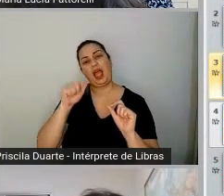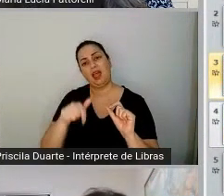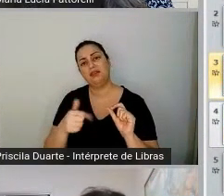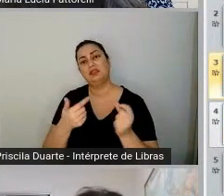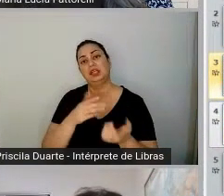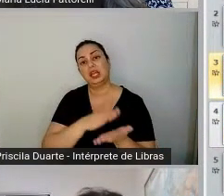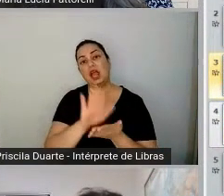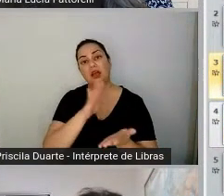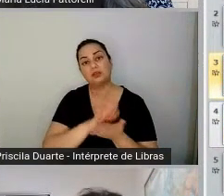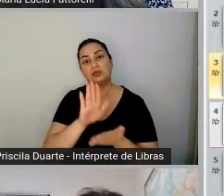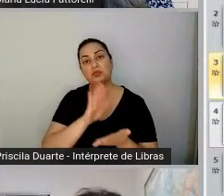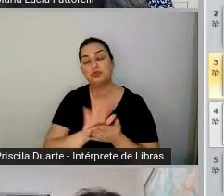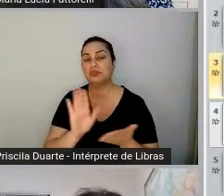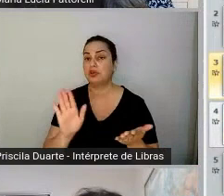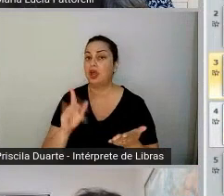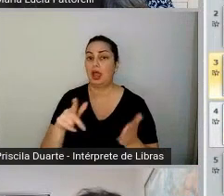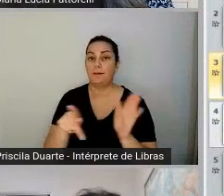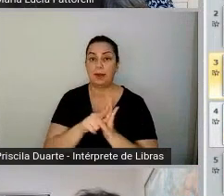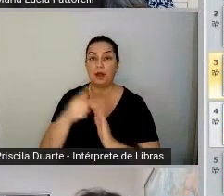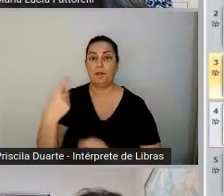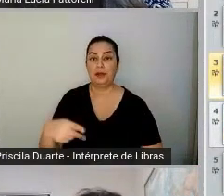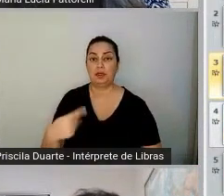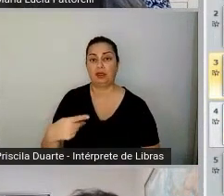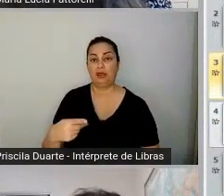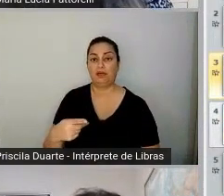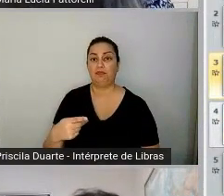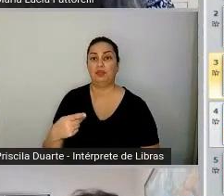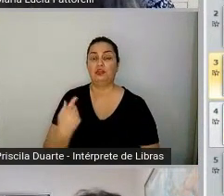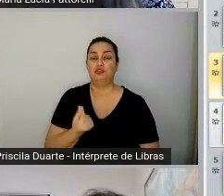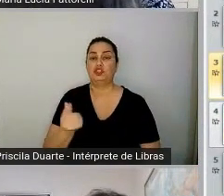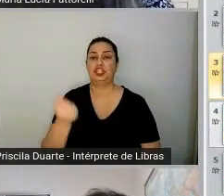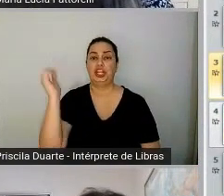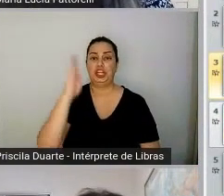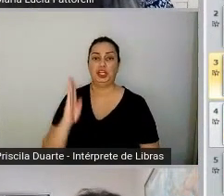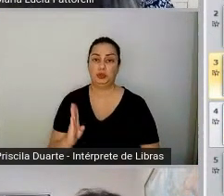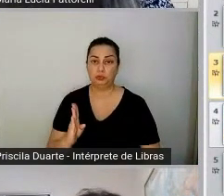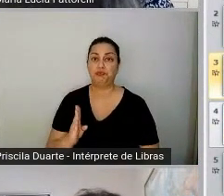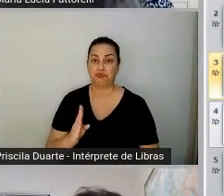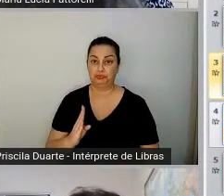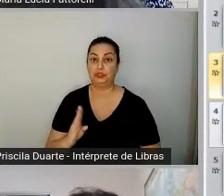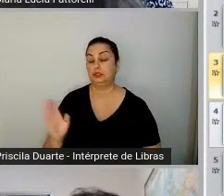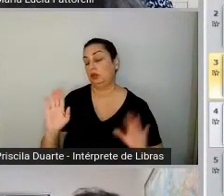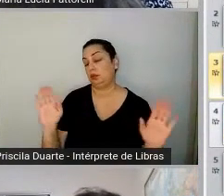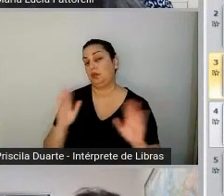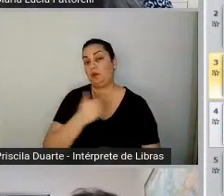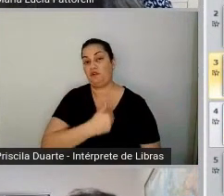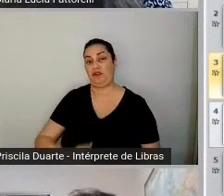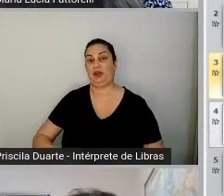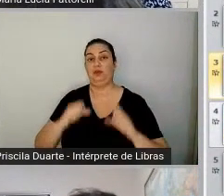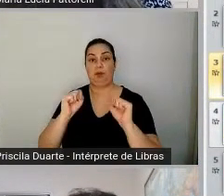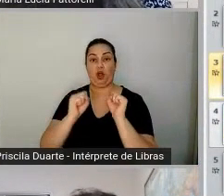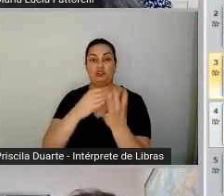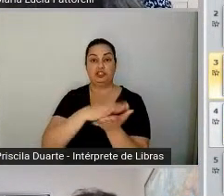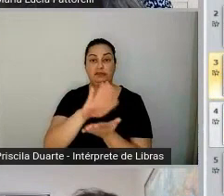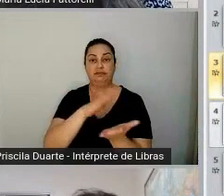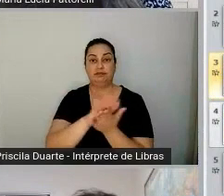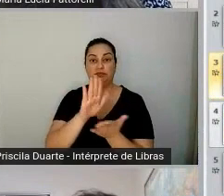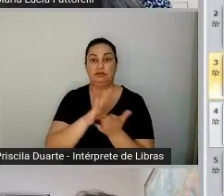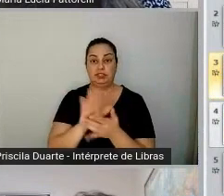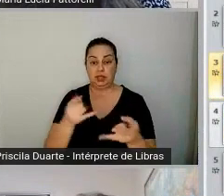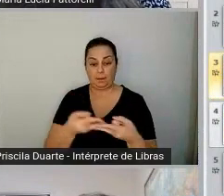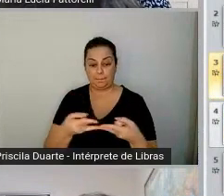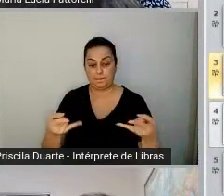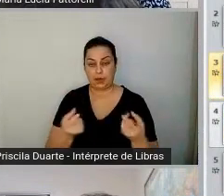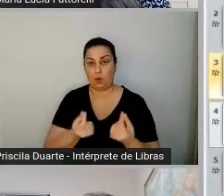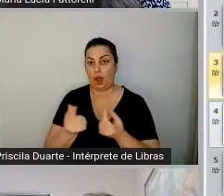em moeda nacional, e aí não tem problema nenhum, é só o governo emitir moeda e pagar. Né? Como se fosse uma coisa